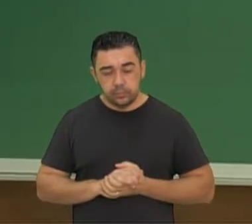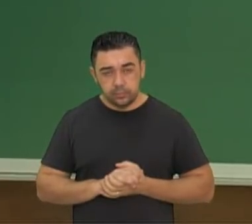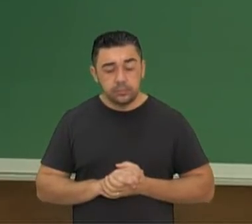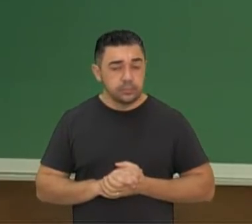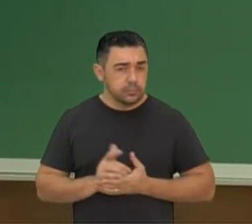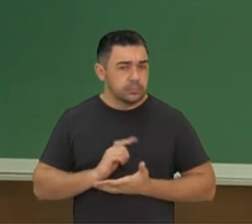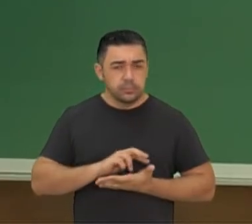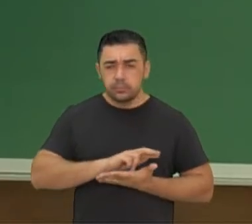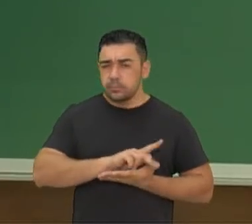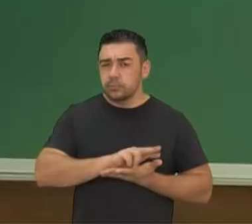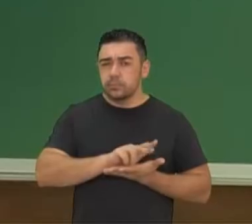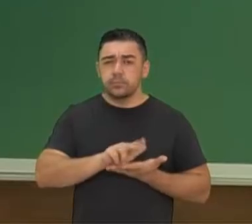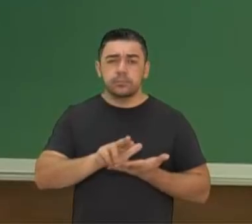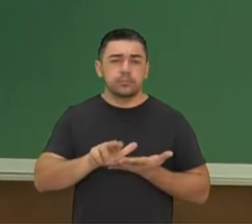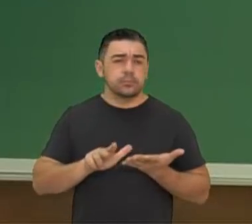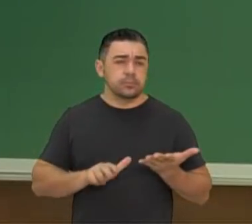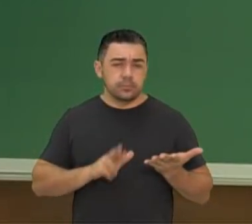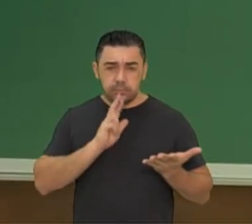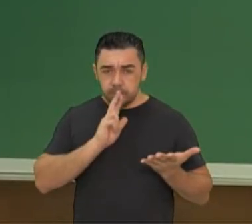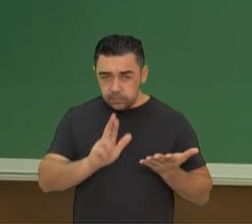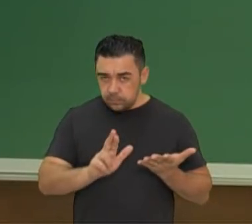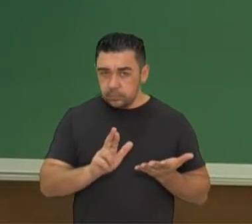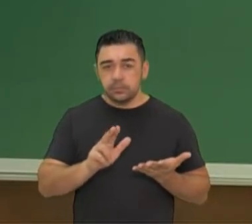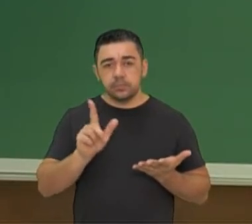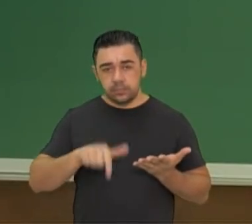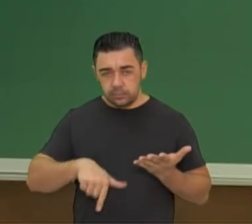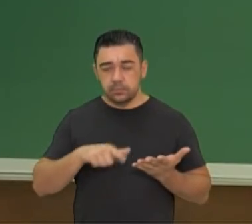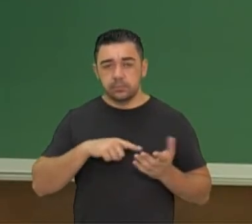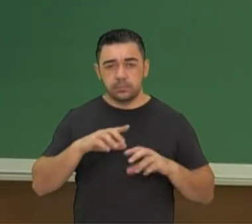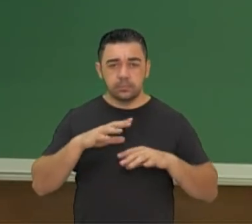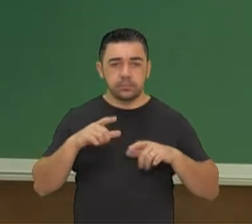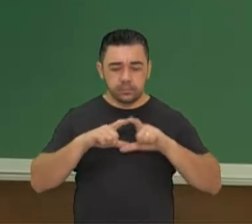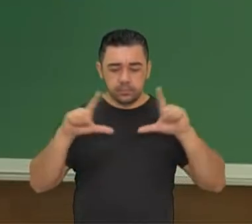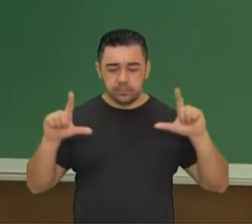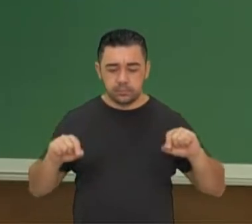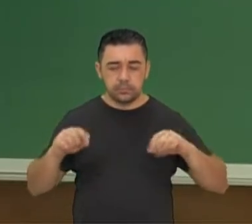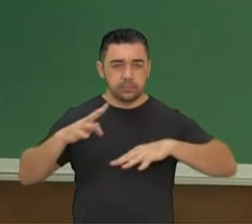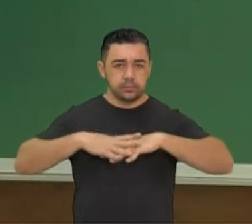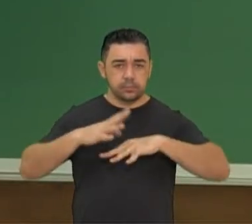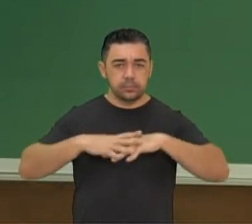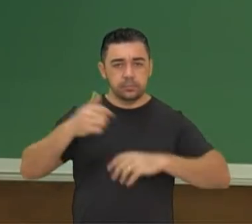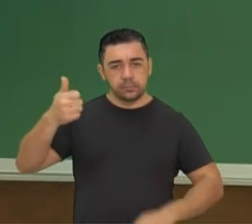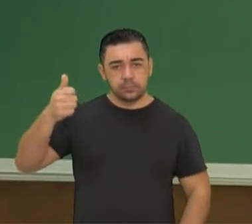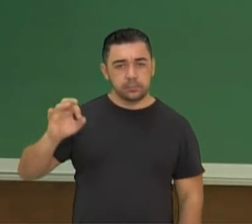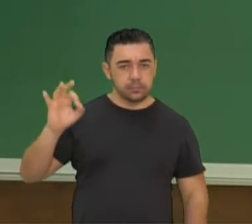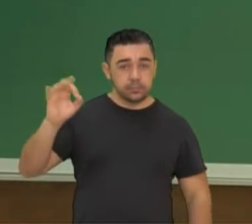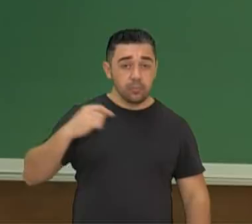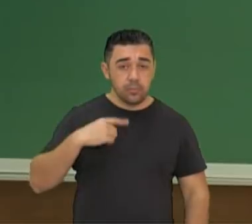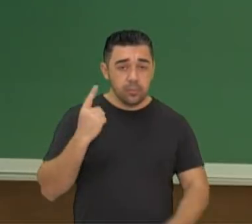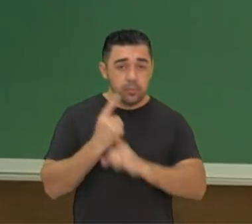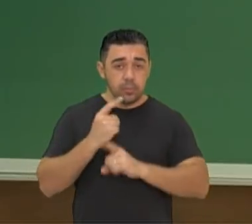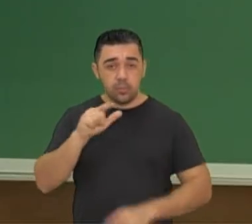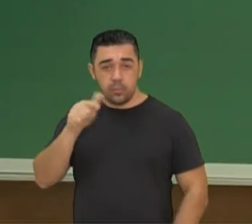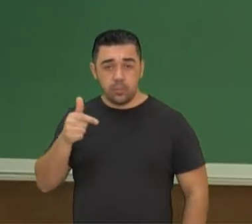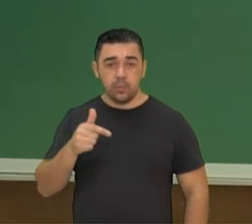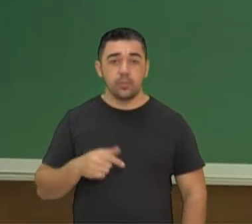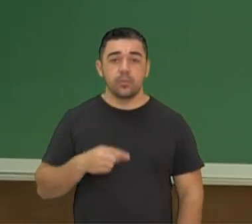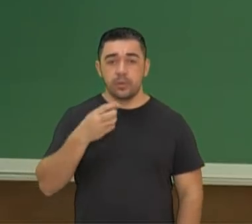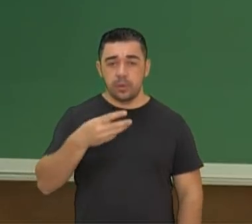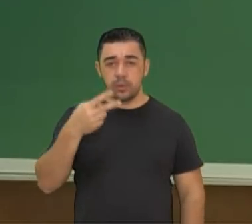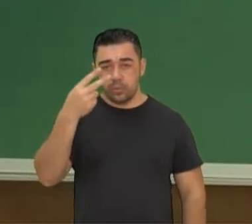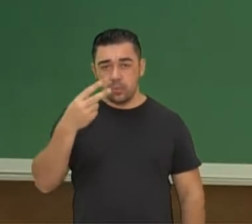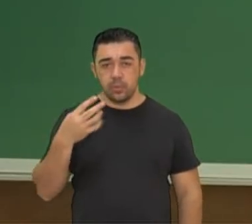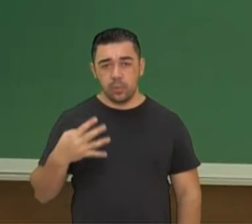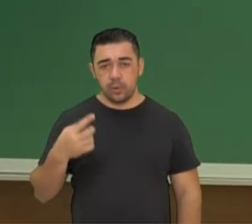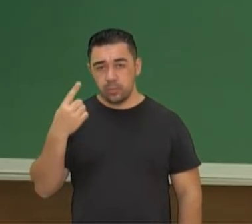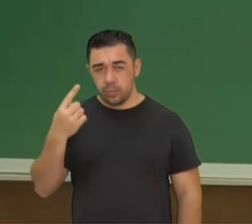disse, existem infinitas respostas para essa equação do primeiro grau com 2 incógnitas. Então eu marquei outros pontos ali para você observar, o 3 e o 2, o 4